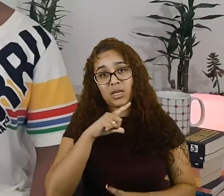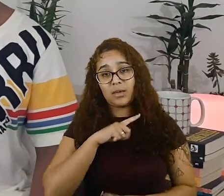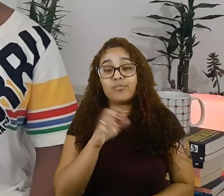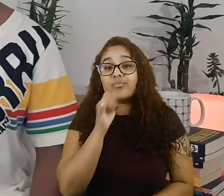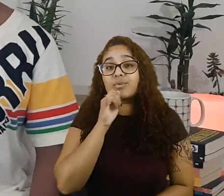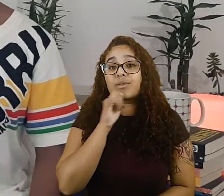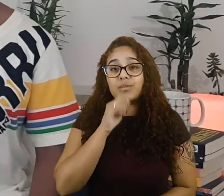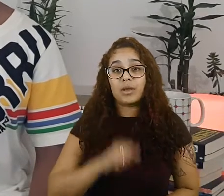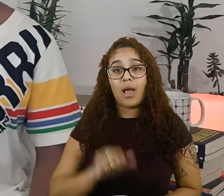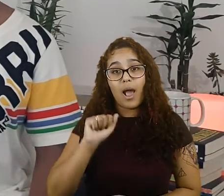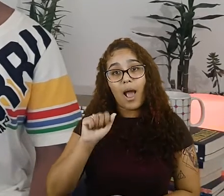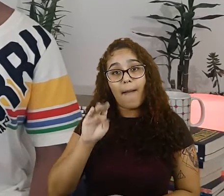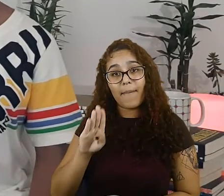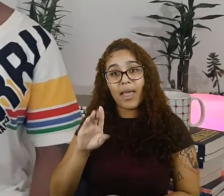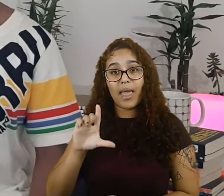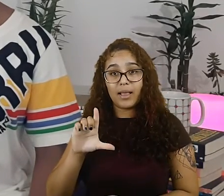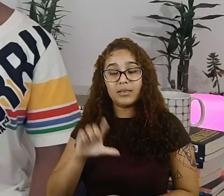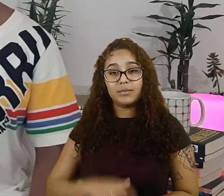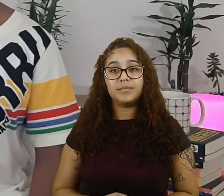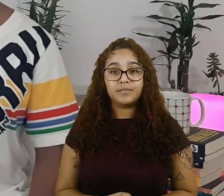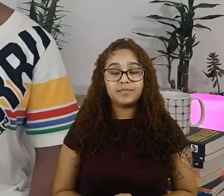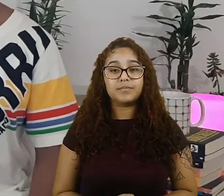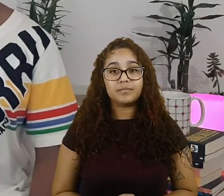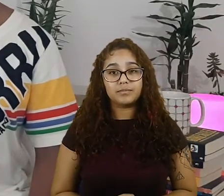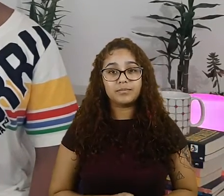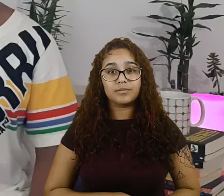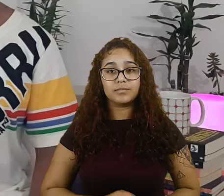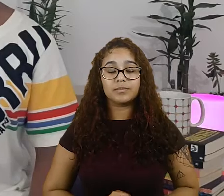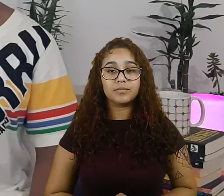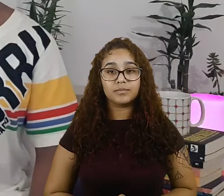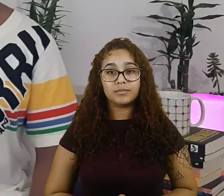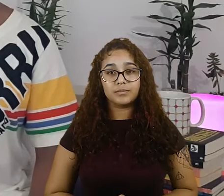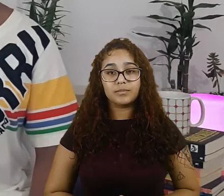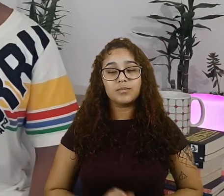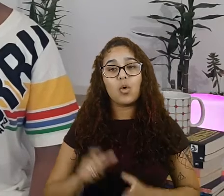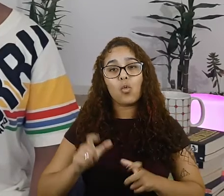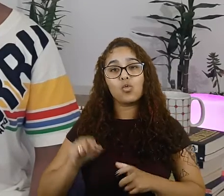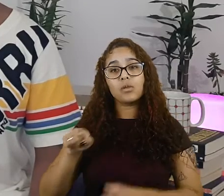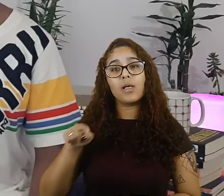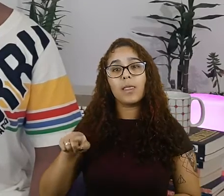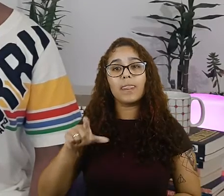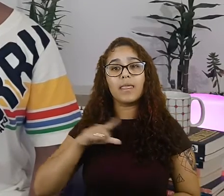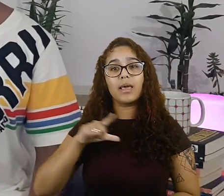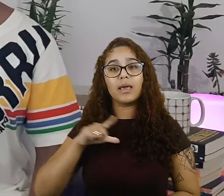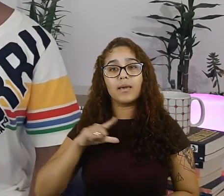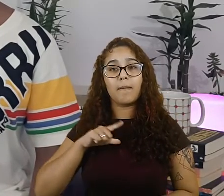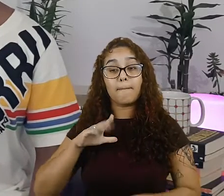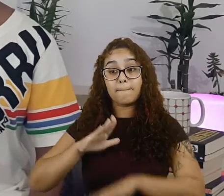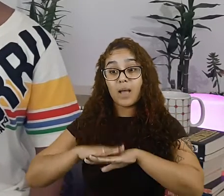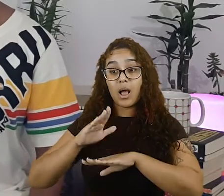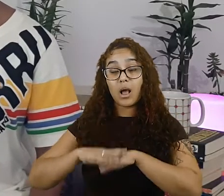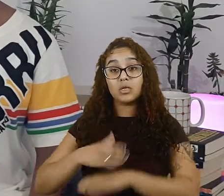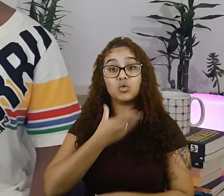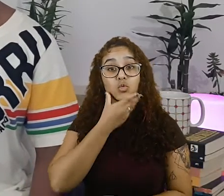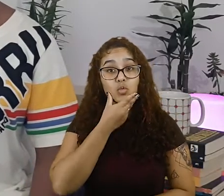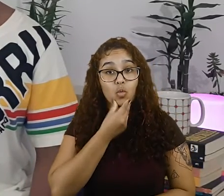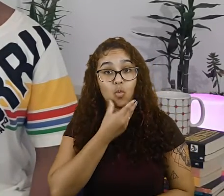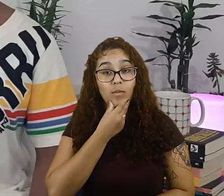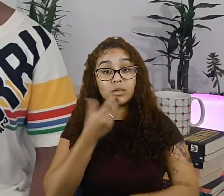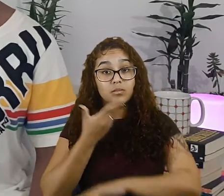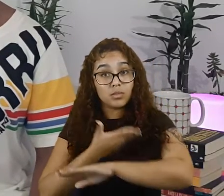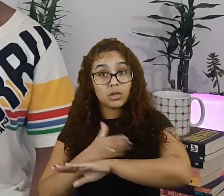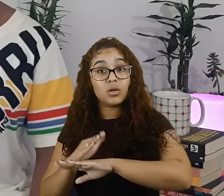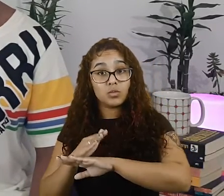própria sociedade. A exemplo tem a ABL, né, a Academia Brasileira de Letras, onde tem